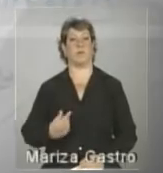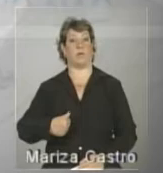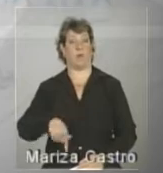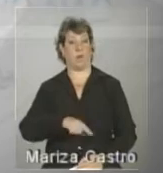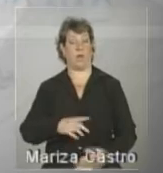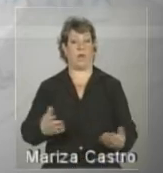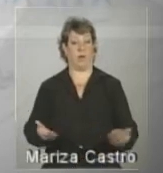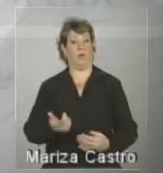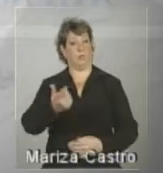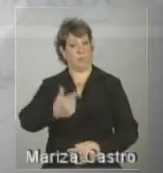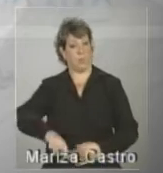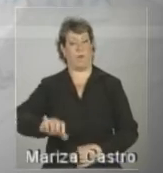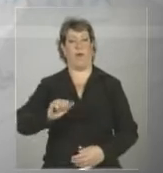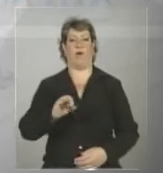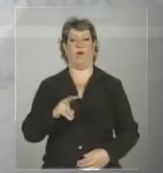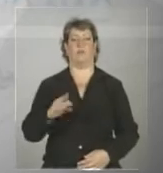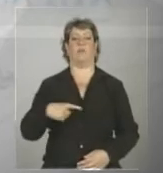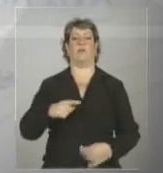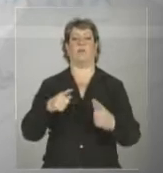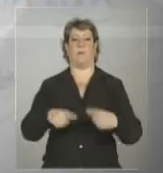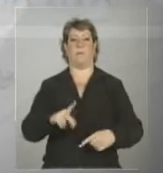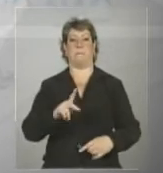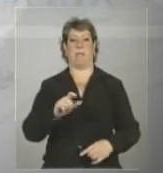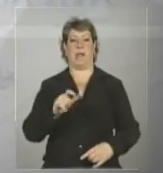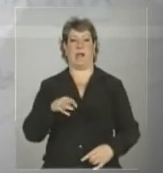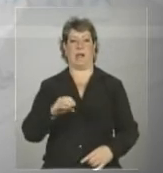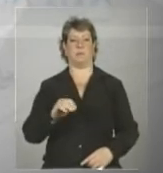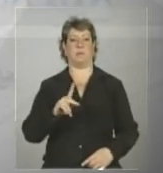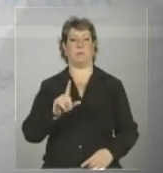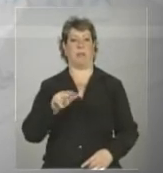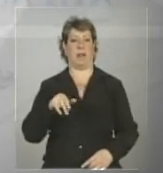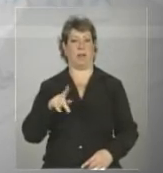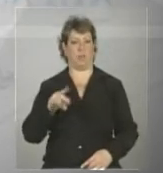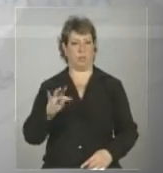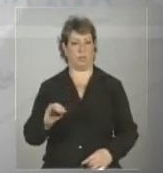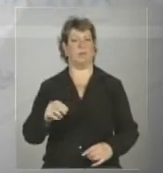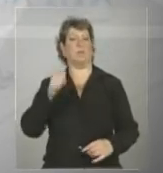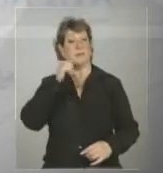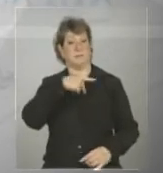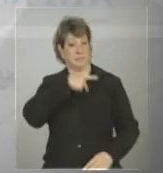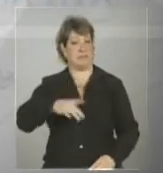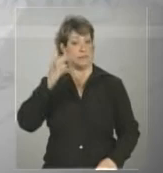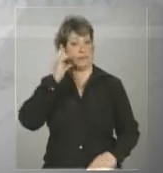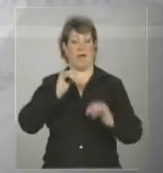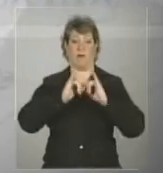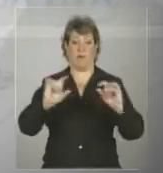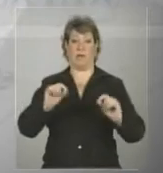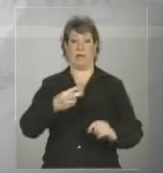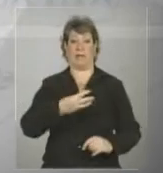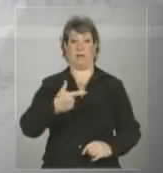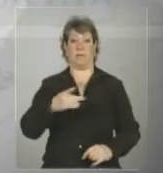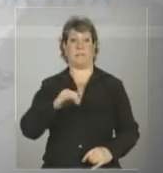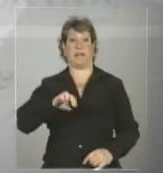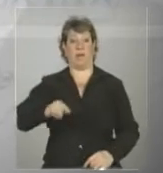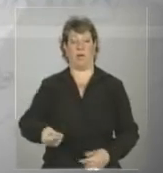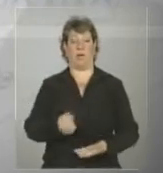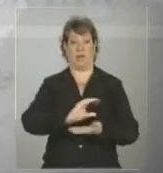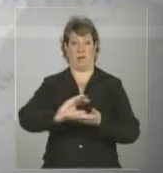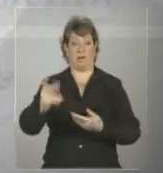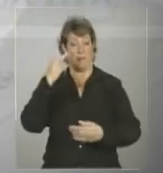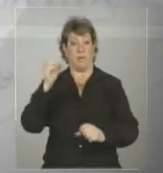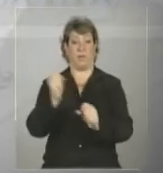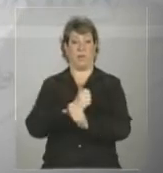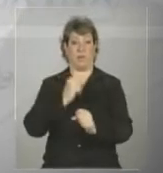nós vamos mais uma vez ao vivo ao Palácio do Planalto, onde a presidenta Dilma acabou de anunciar um investimento de 32 bilhões de reais